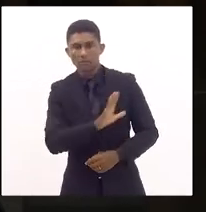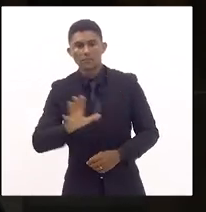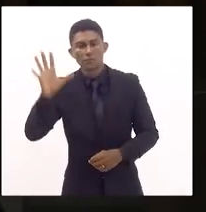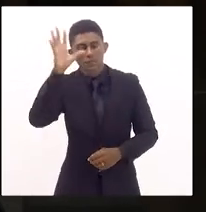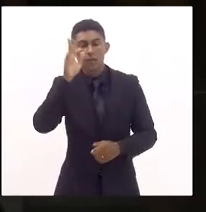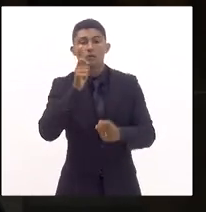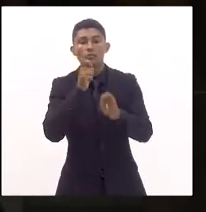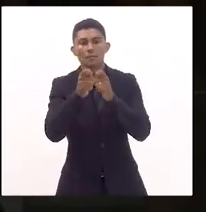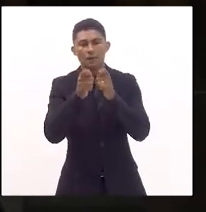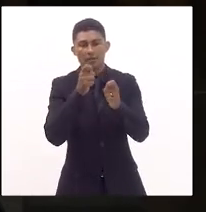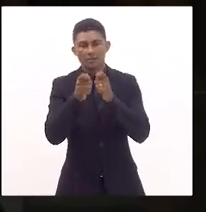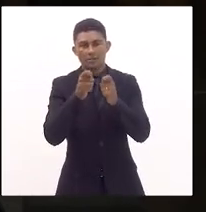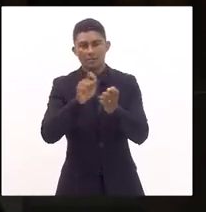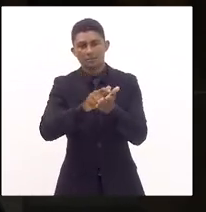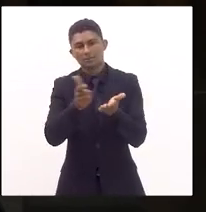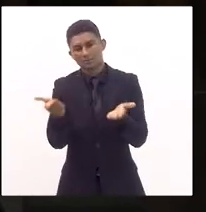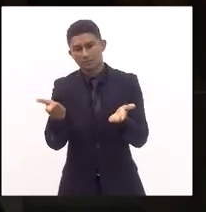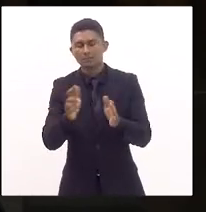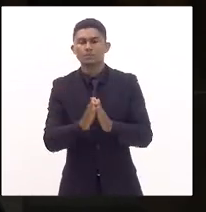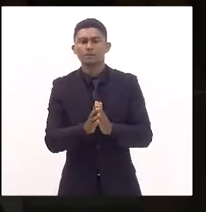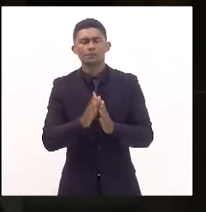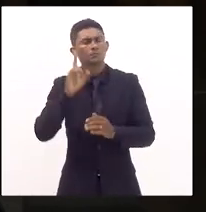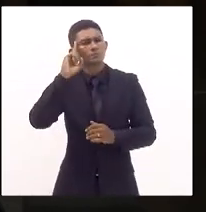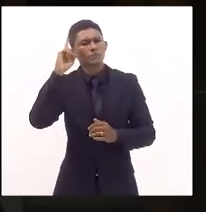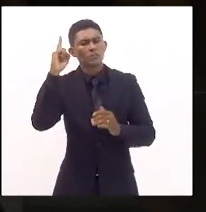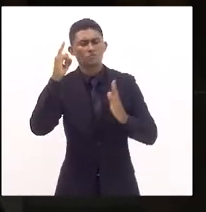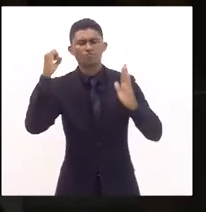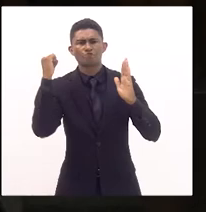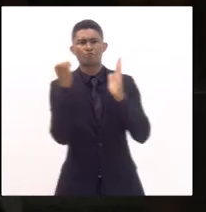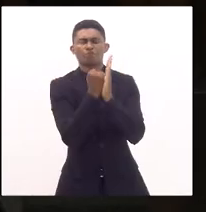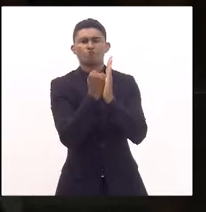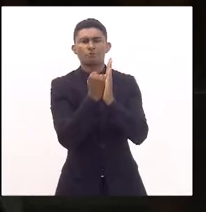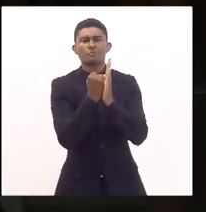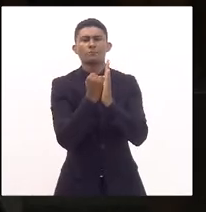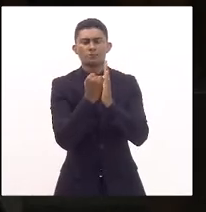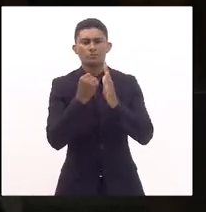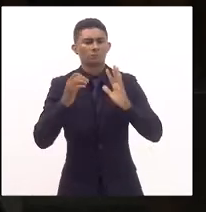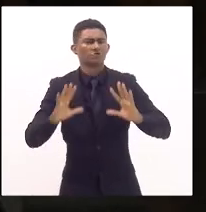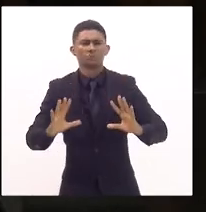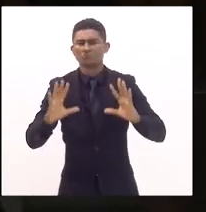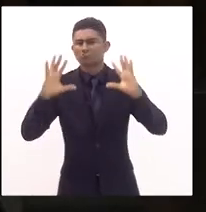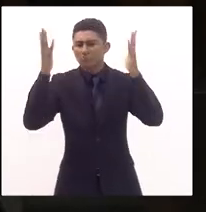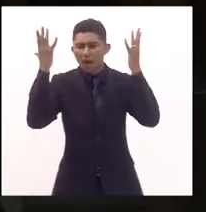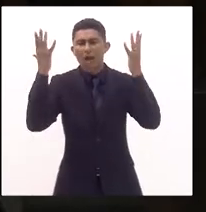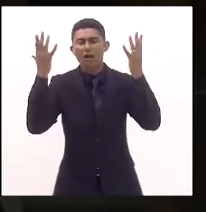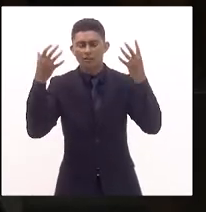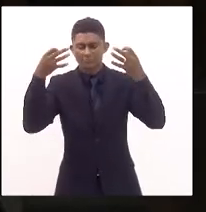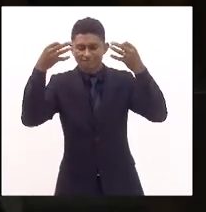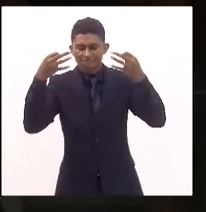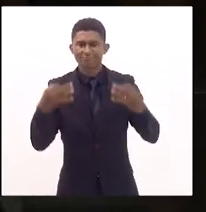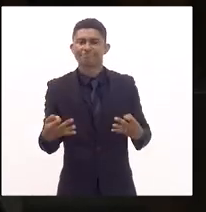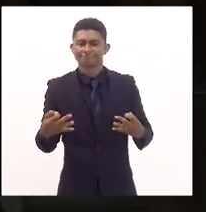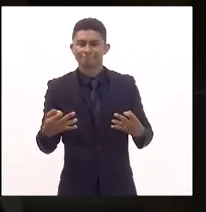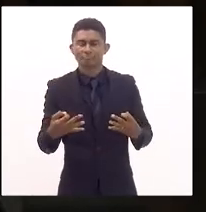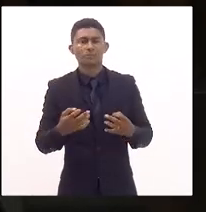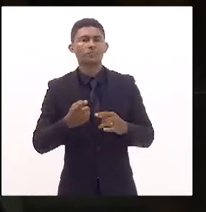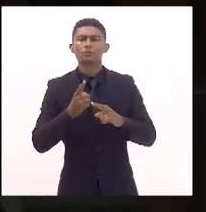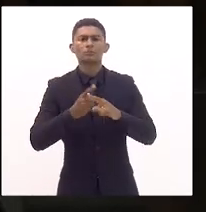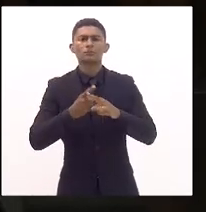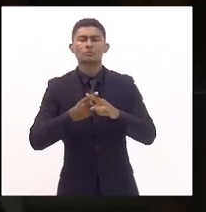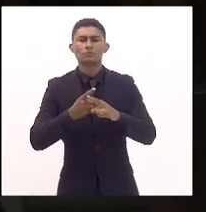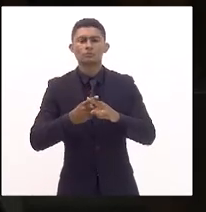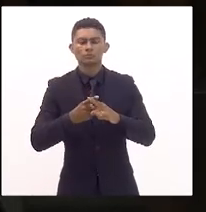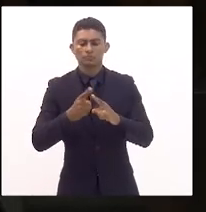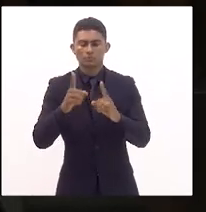E é uma data marco, justa de ser celebrada, porque não há